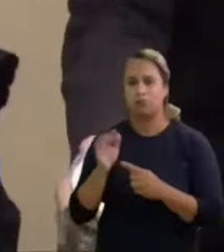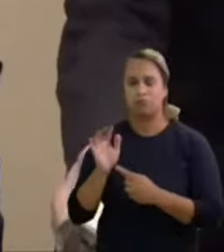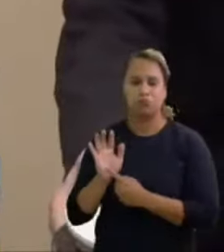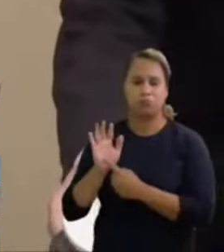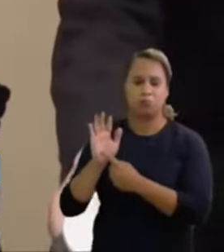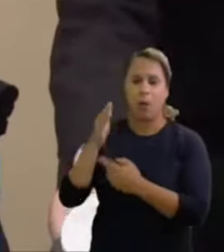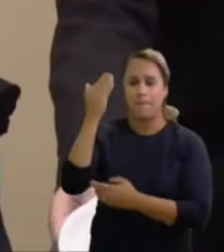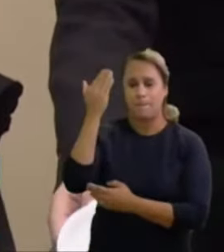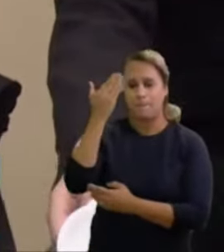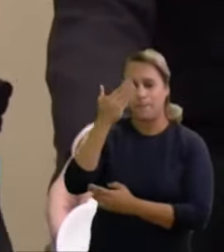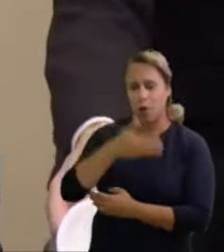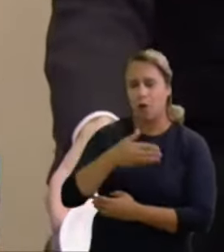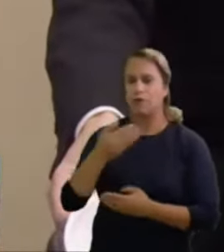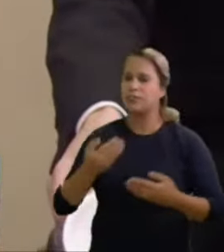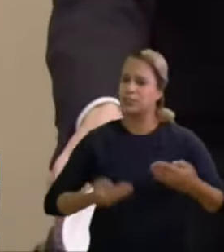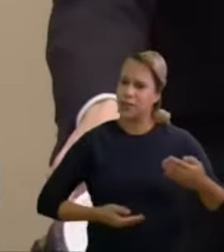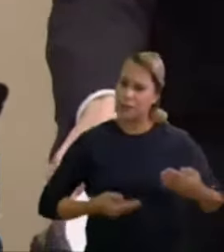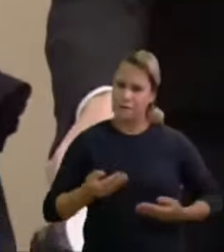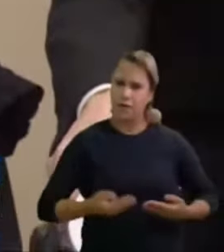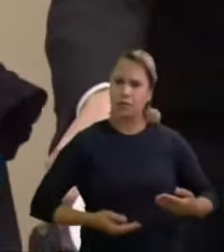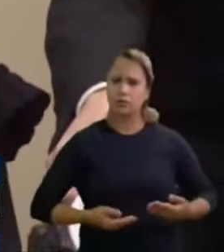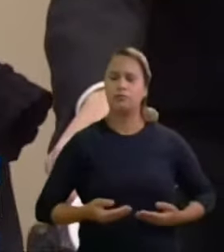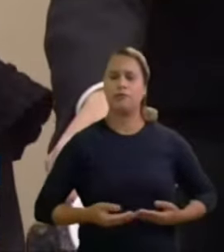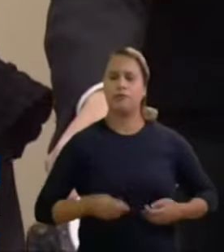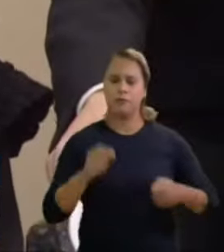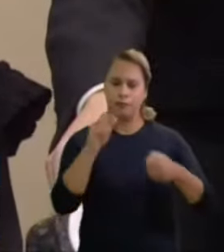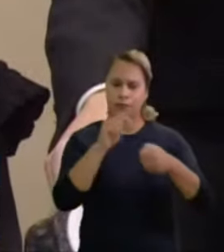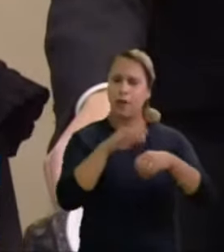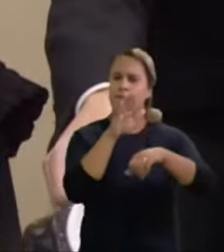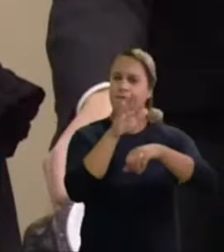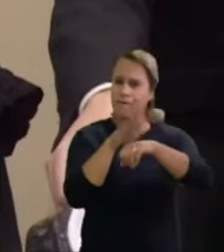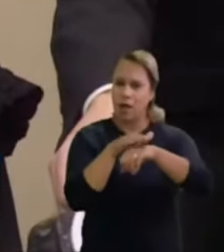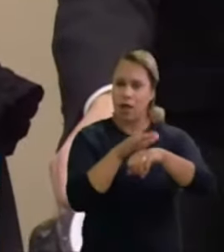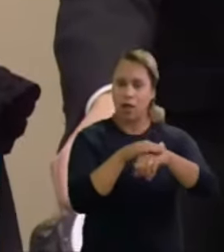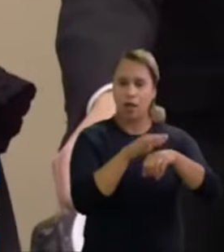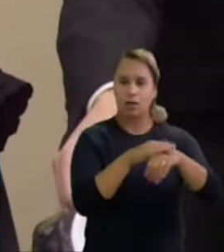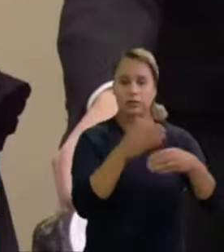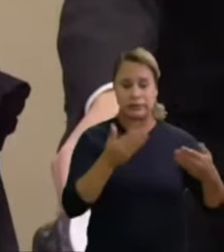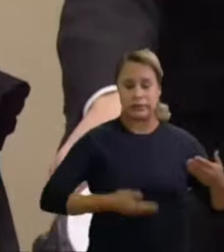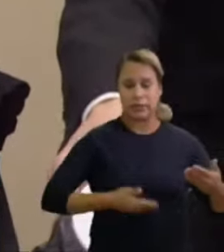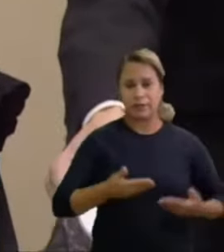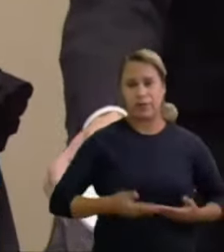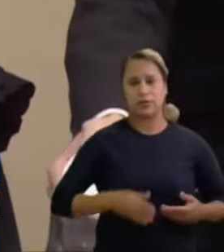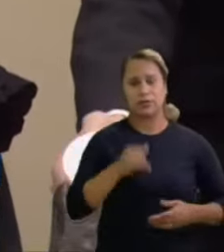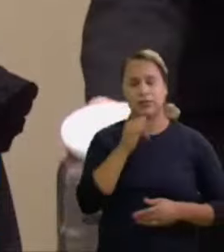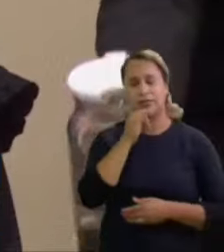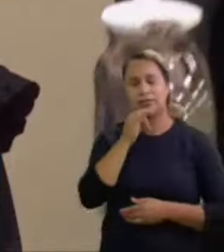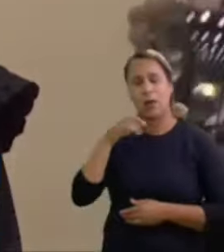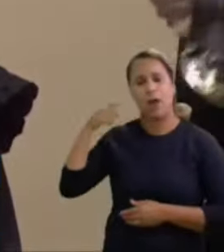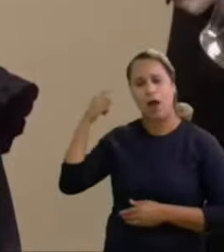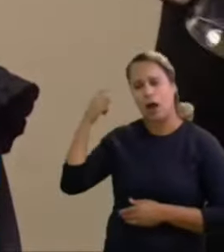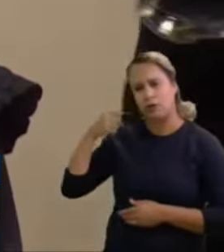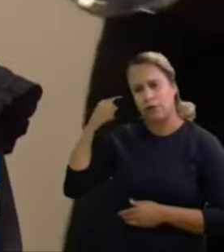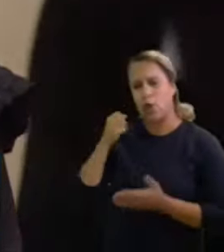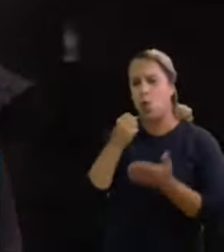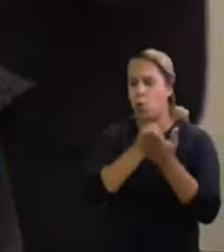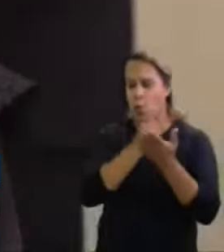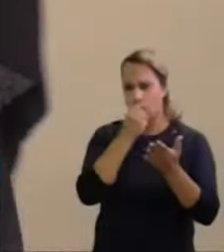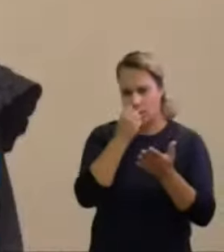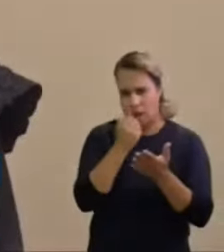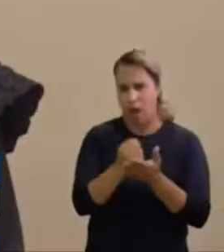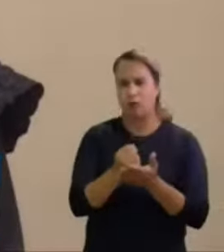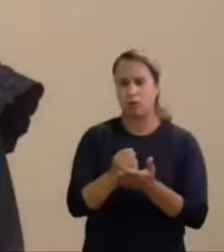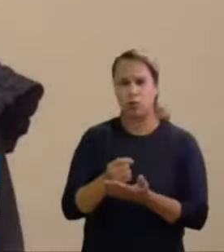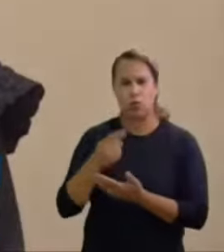ser estados ou seja eh todos os serviços advocatícios que foram contratados por esse eh contrato aqui de R 1 milhão